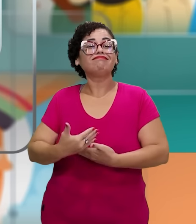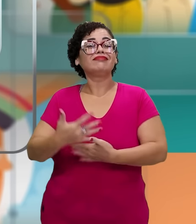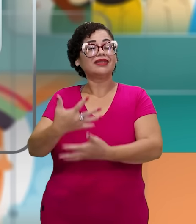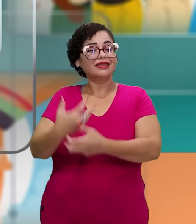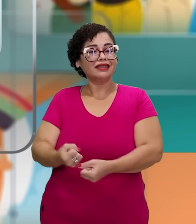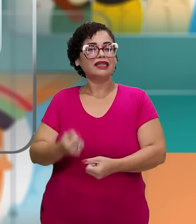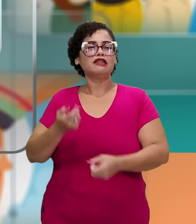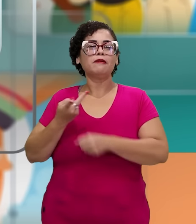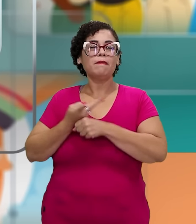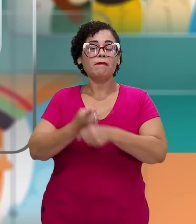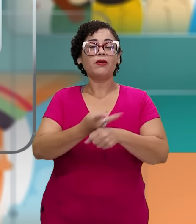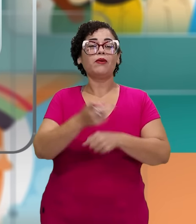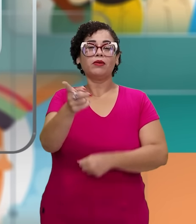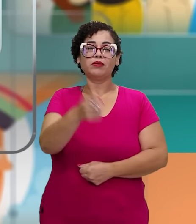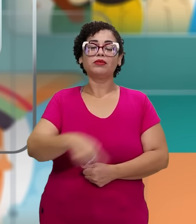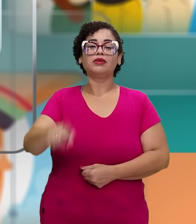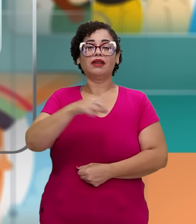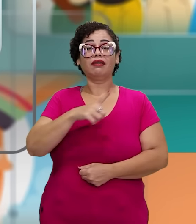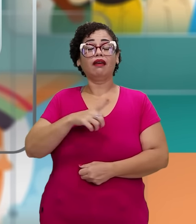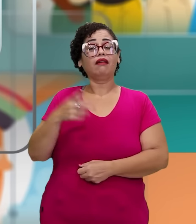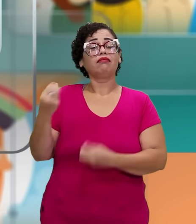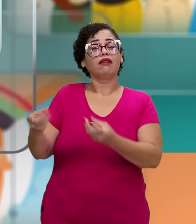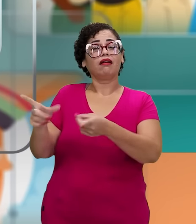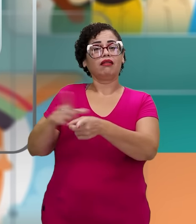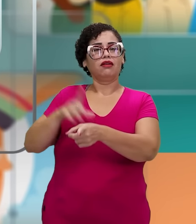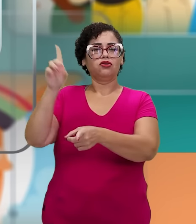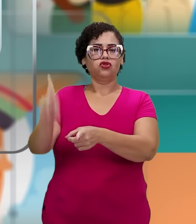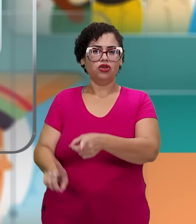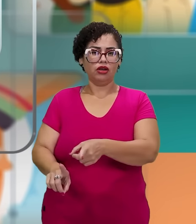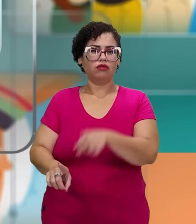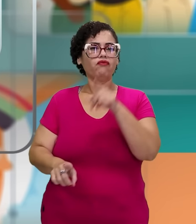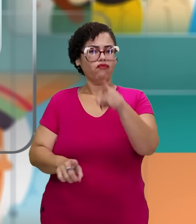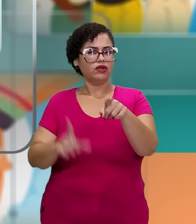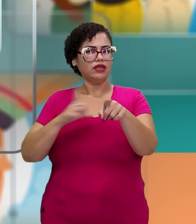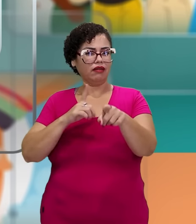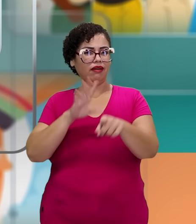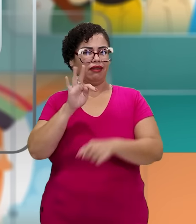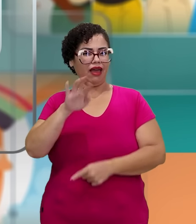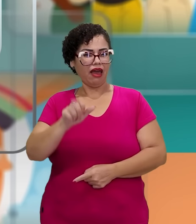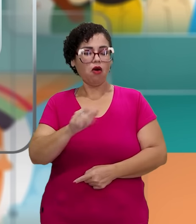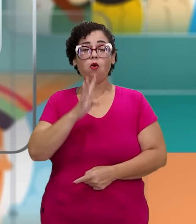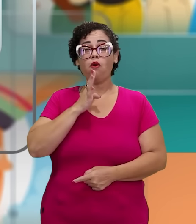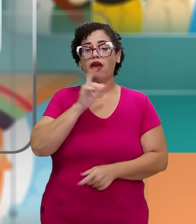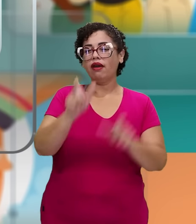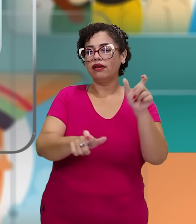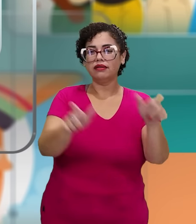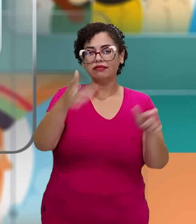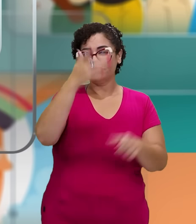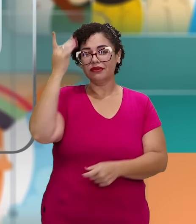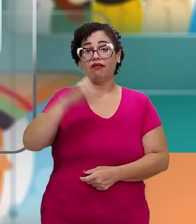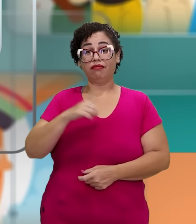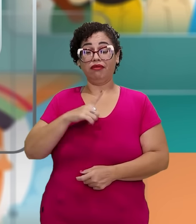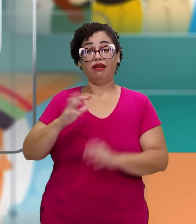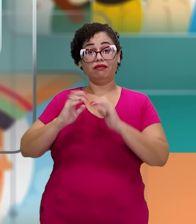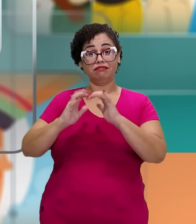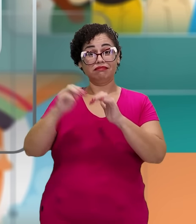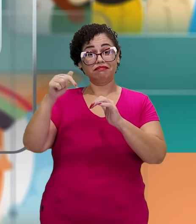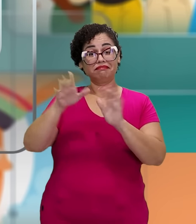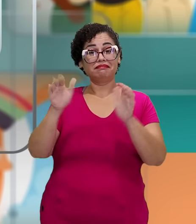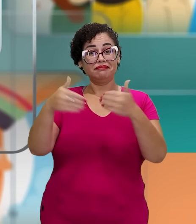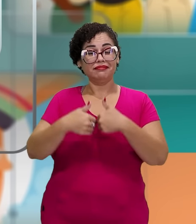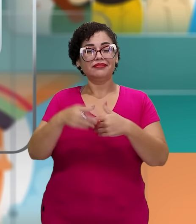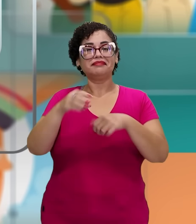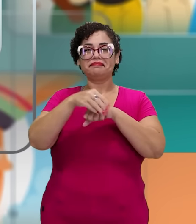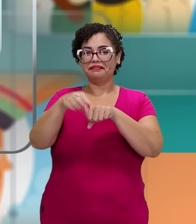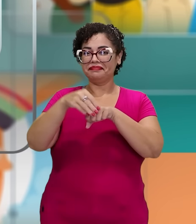a busca pelo cumprimento dos direitos do mesmo se você possui téa ou conhece alguém com essa condição neurológica compartilhe